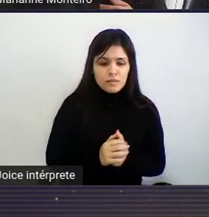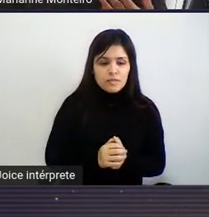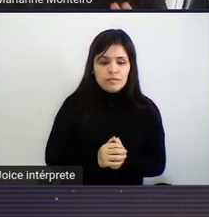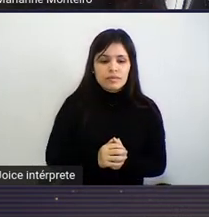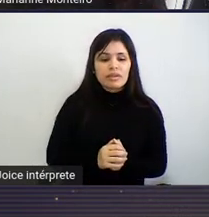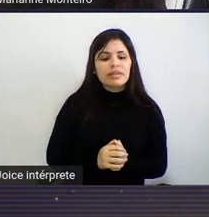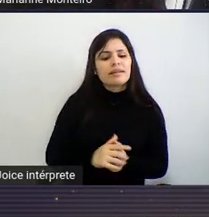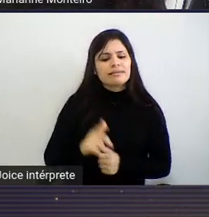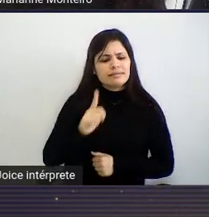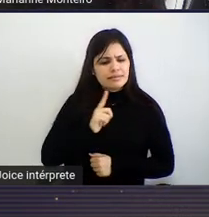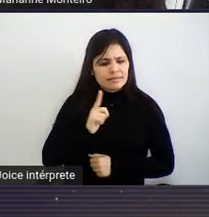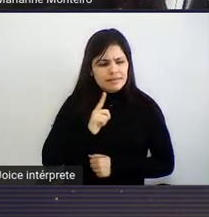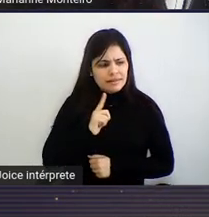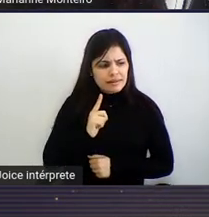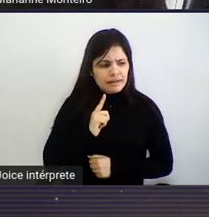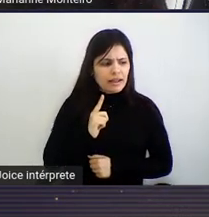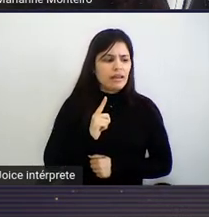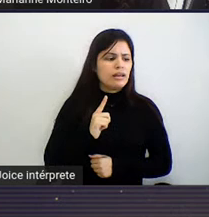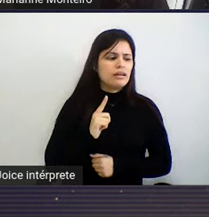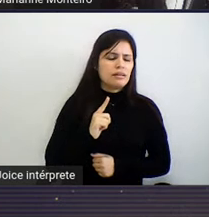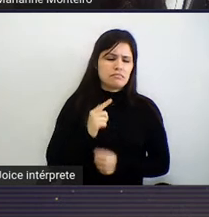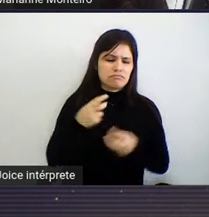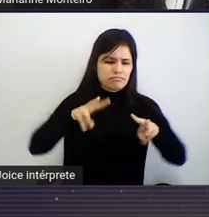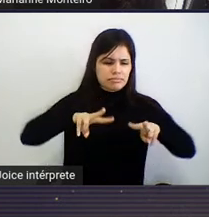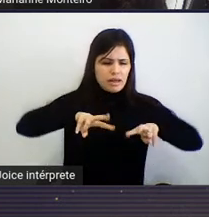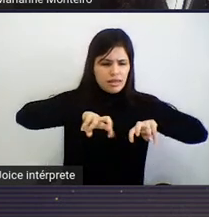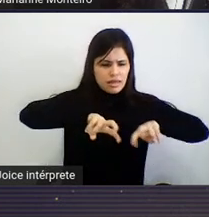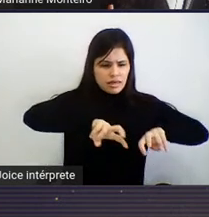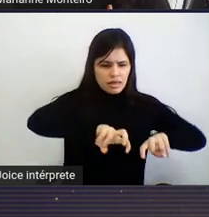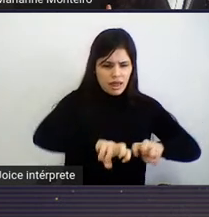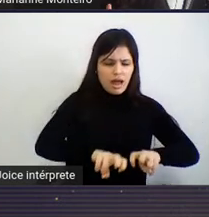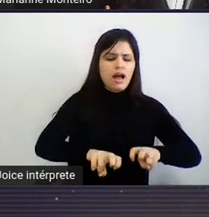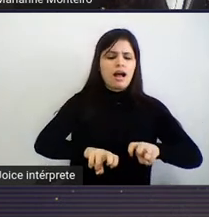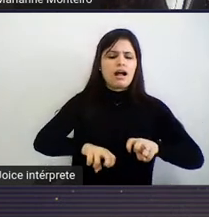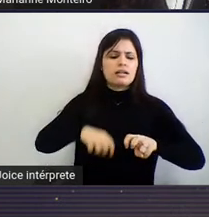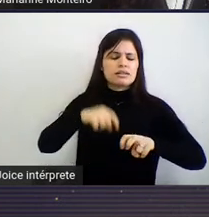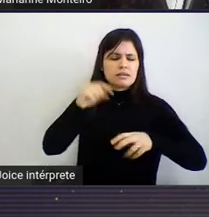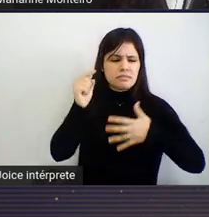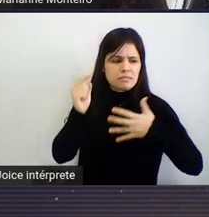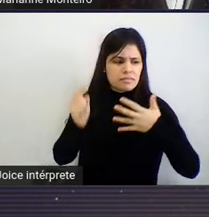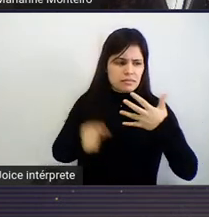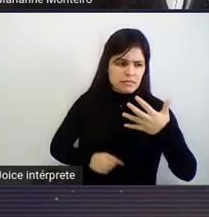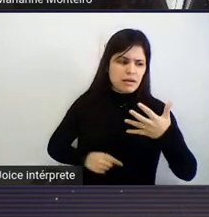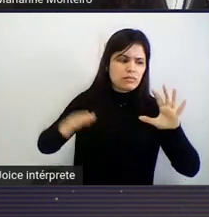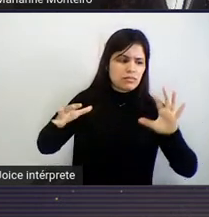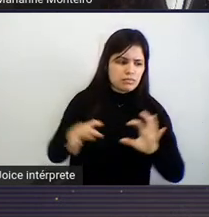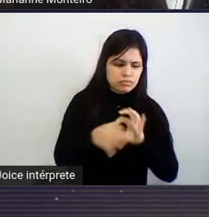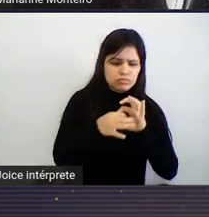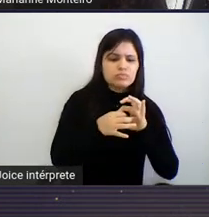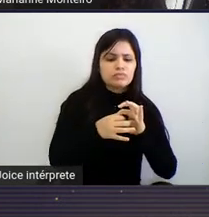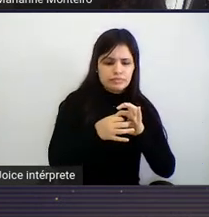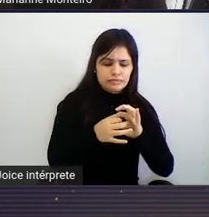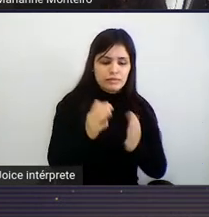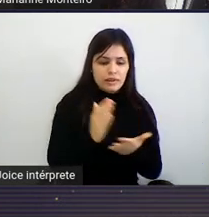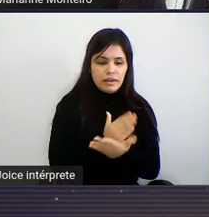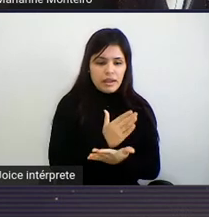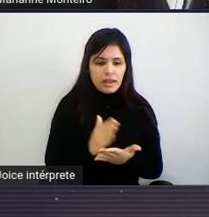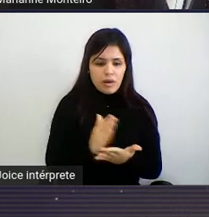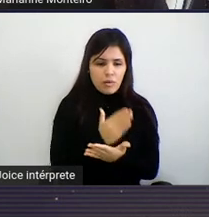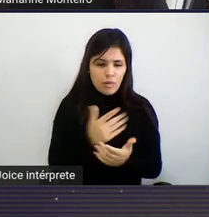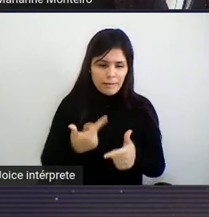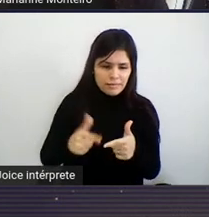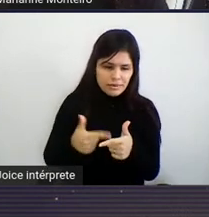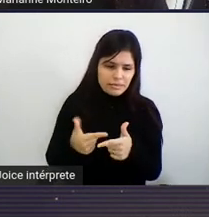na parte de análise de dados, na parte de limpeza e agregação de dados. Como exemplo, também botei algumas bibliotecas comumente utilizadas em